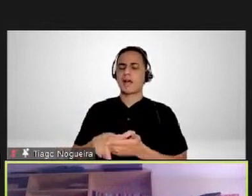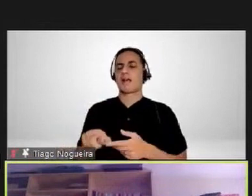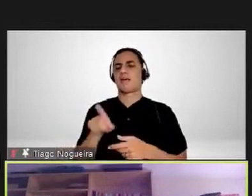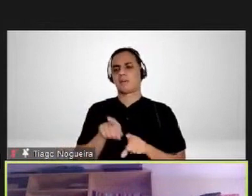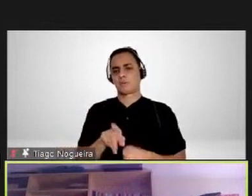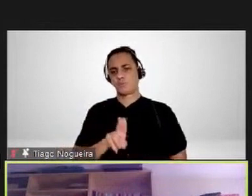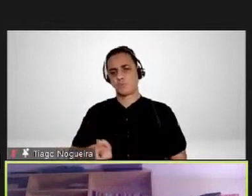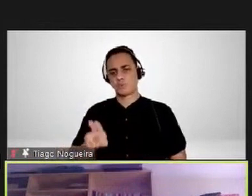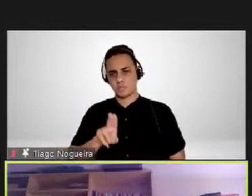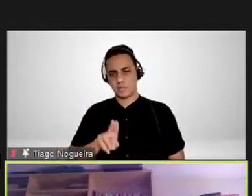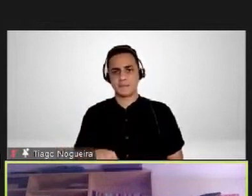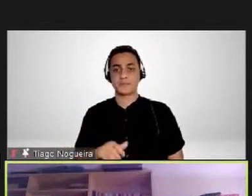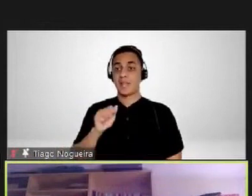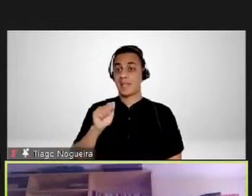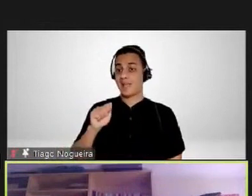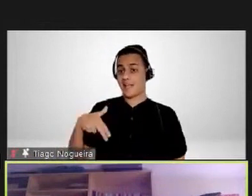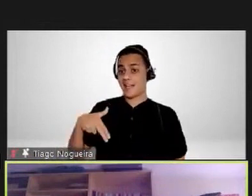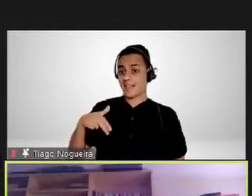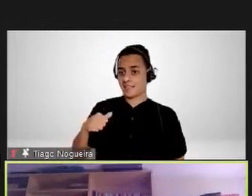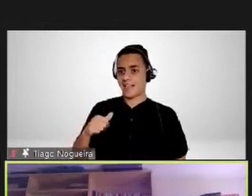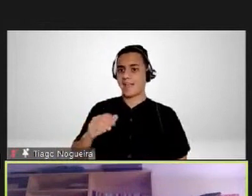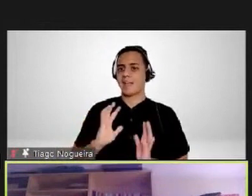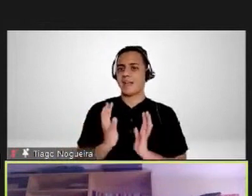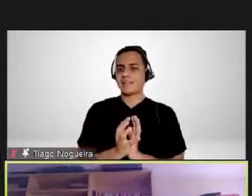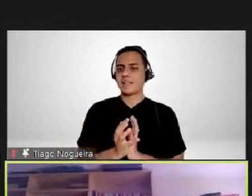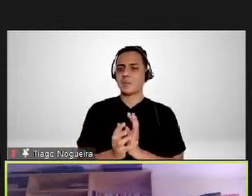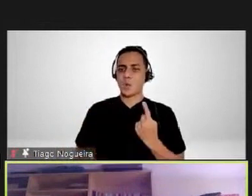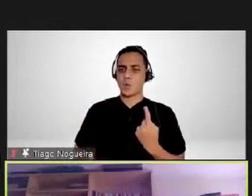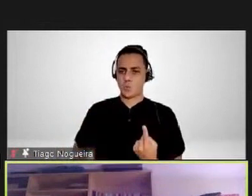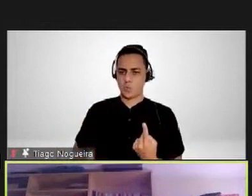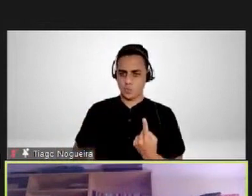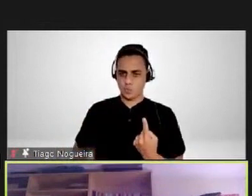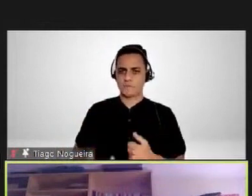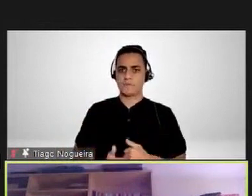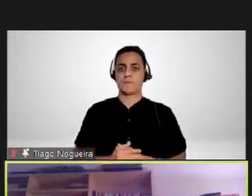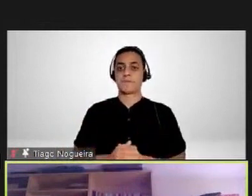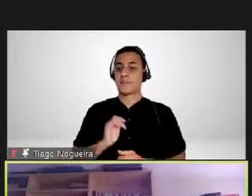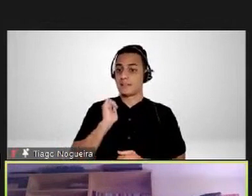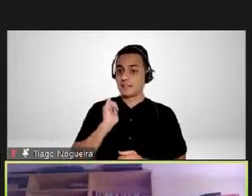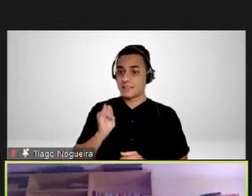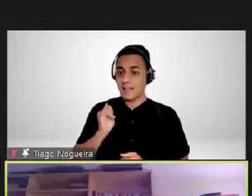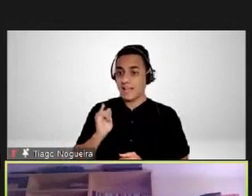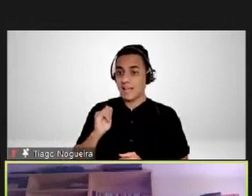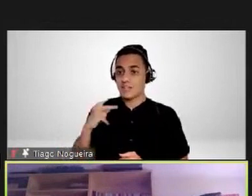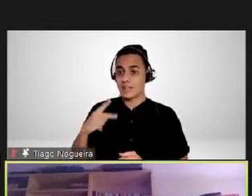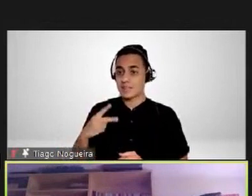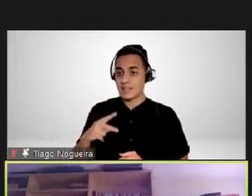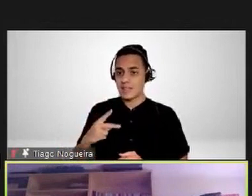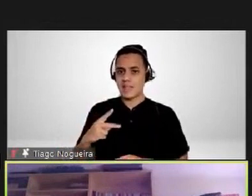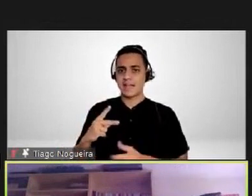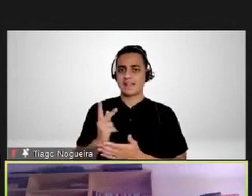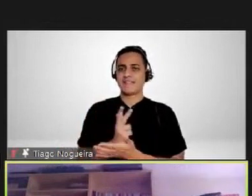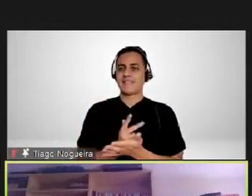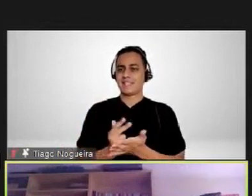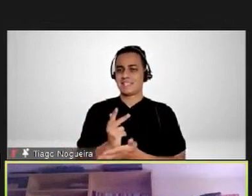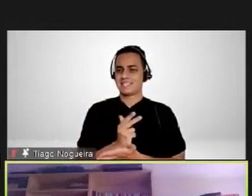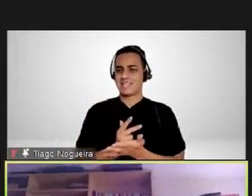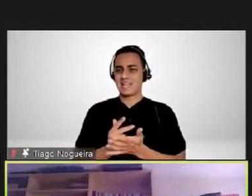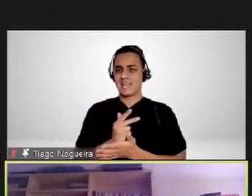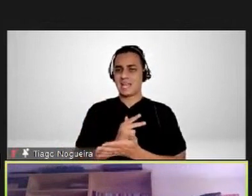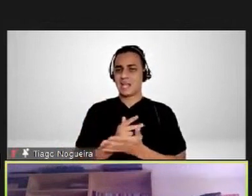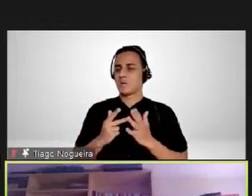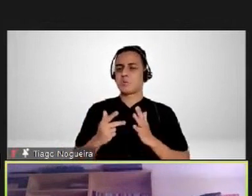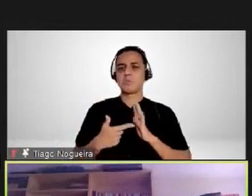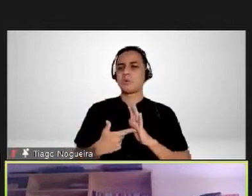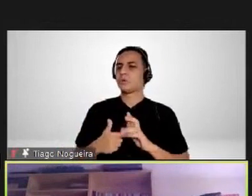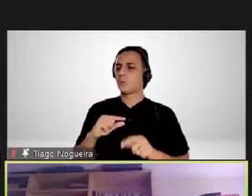6 anos, ela é da categoria 1. A narrativa dela, em relação a esse desenho que vocês estão observando, foi a